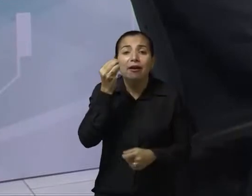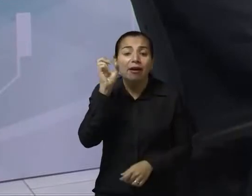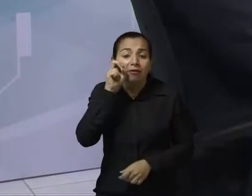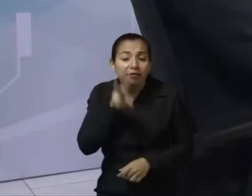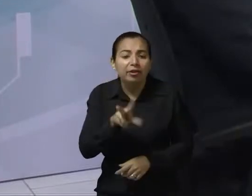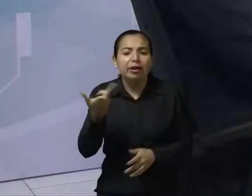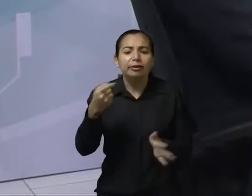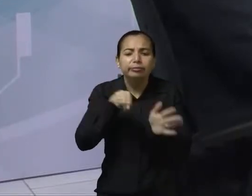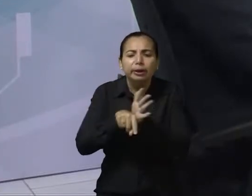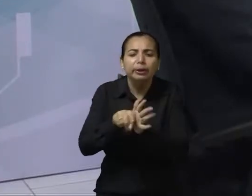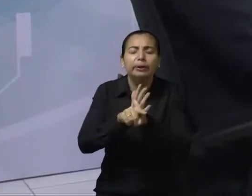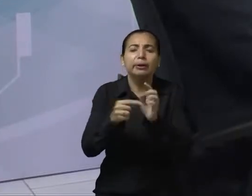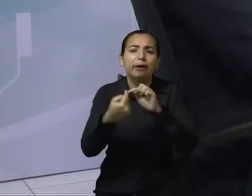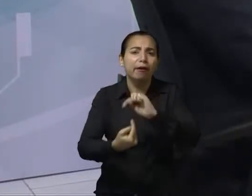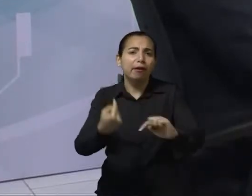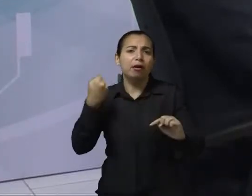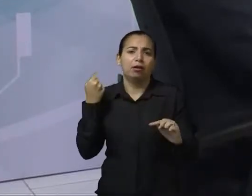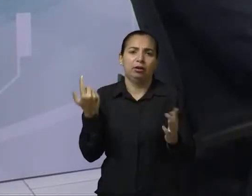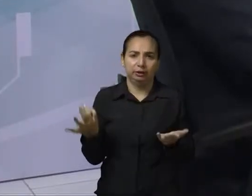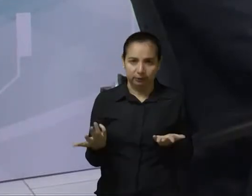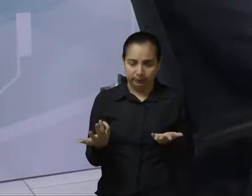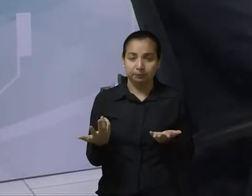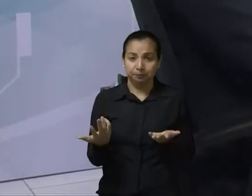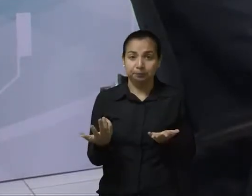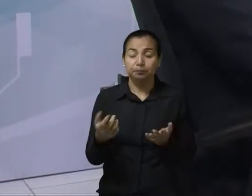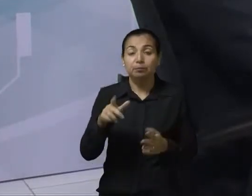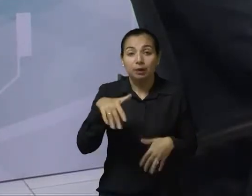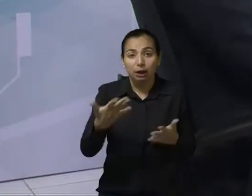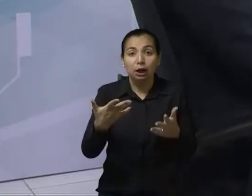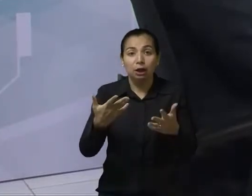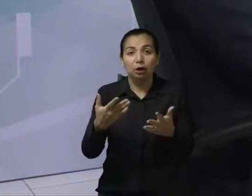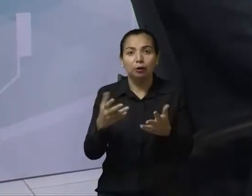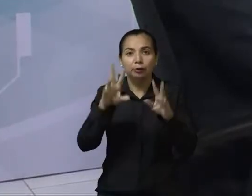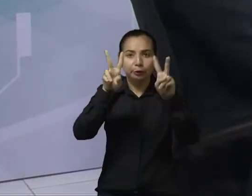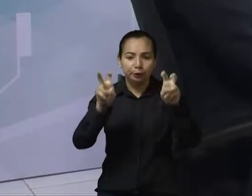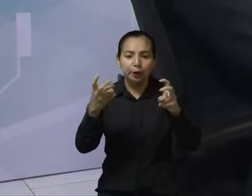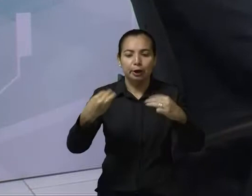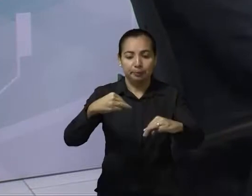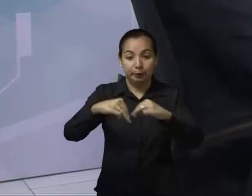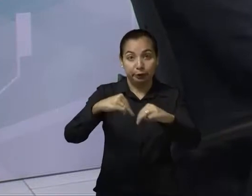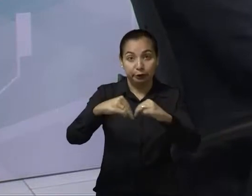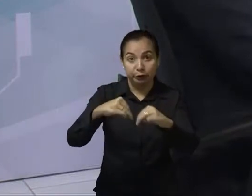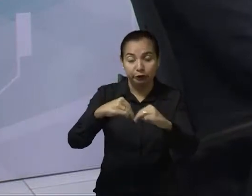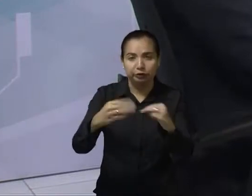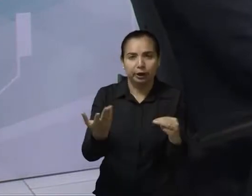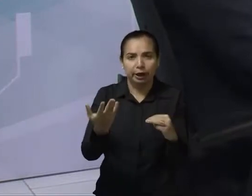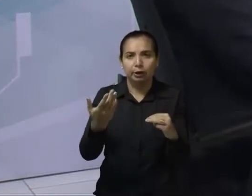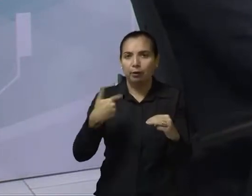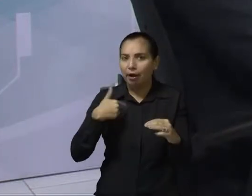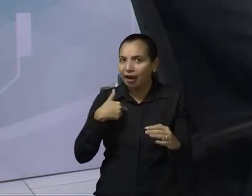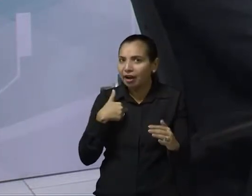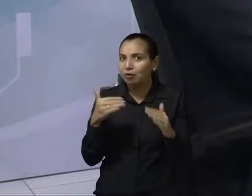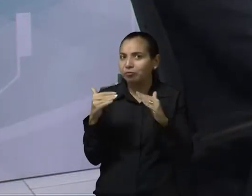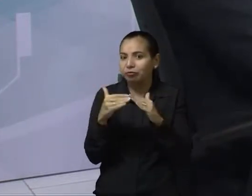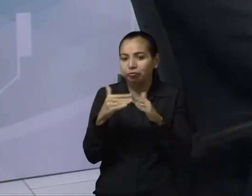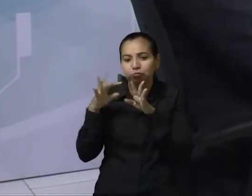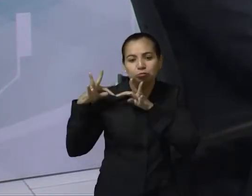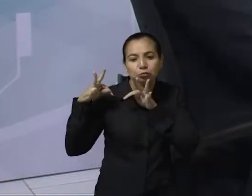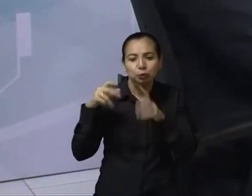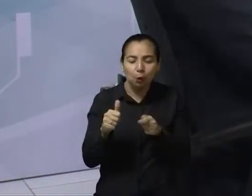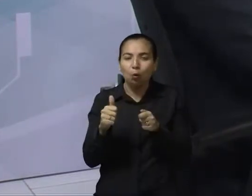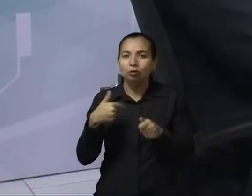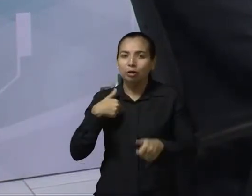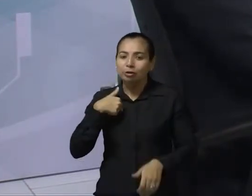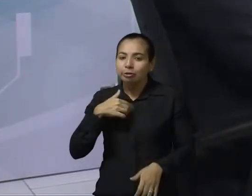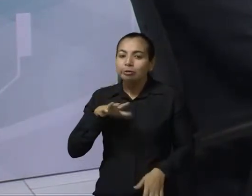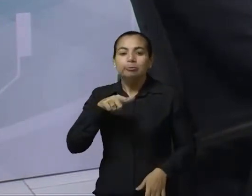Eu, encerrando nessa situação de ministério, eu não sou totalmente a favor, tá? Não é uma questão